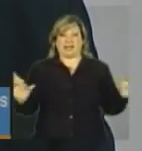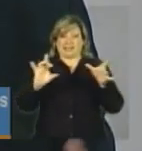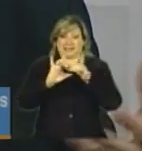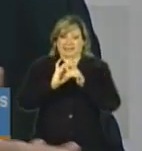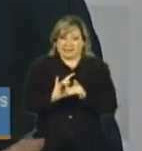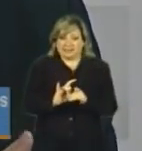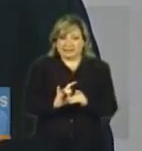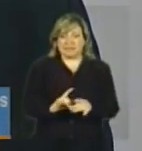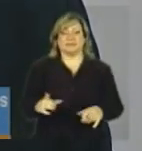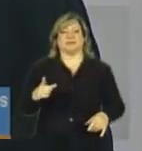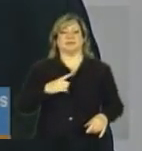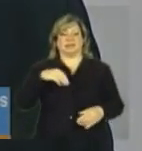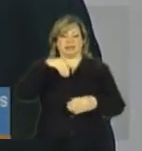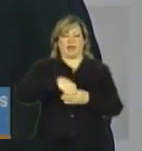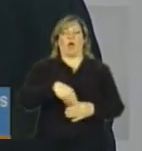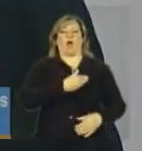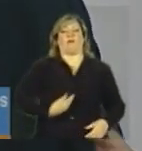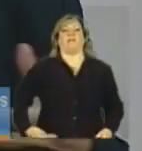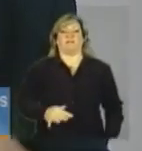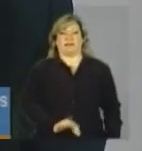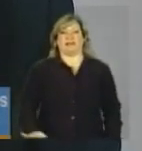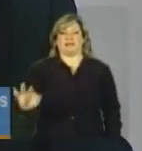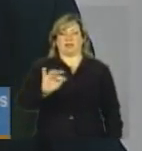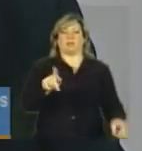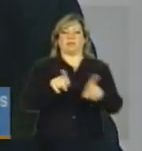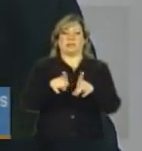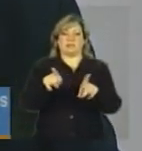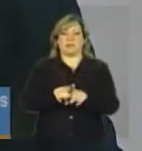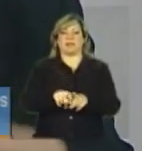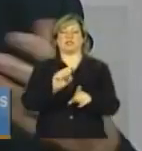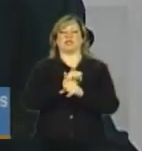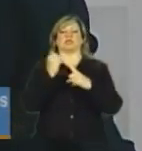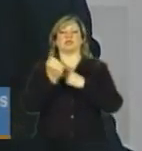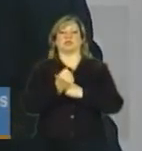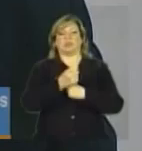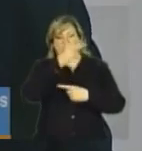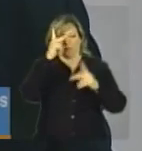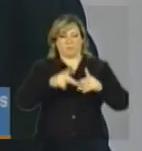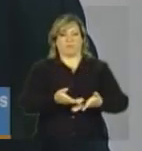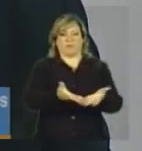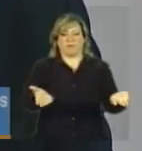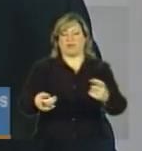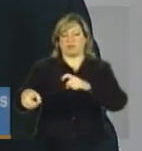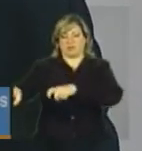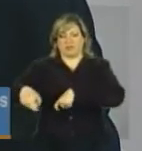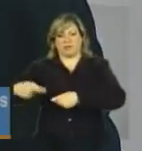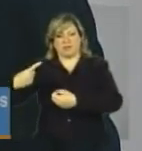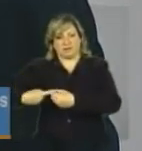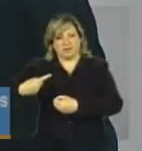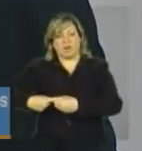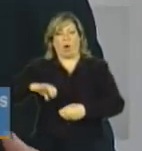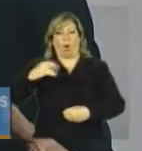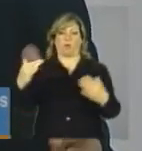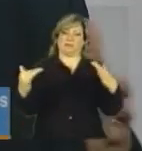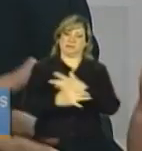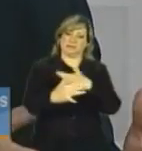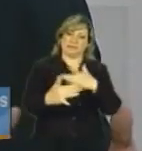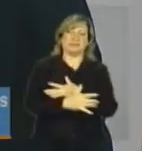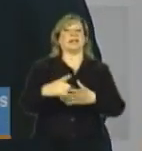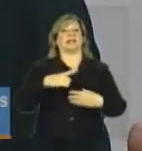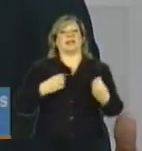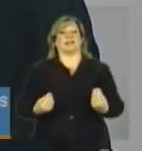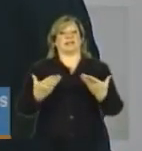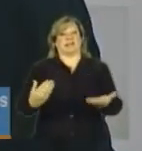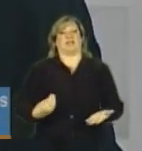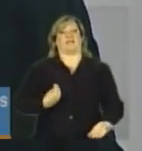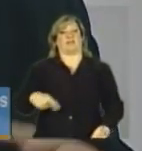se dá tanto dentro do governo federal quanto pela sociedade civil, seja no campo, seja no meio urbano, é que traz a